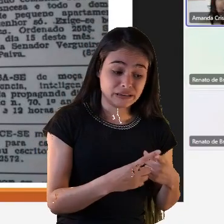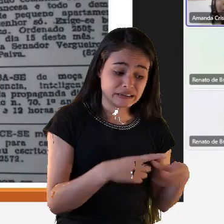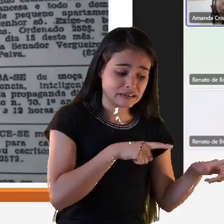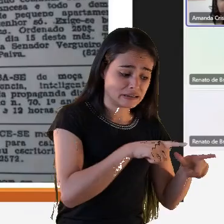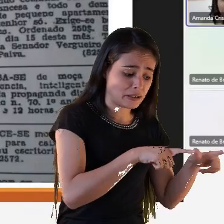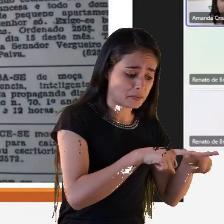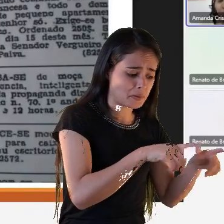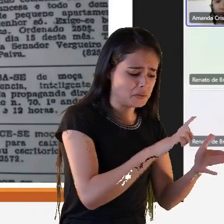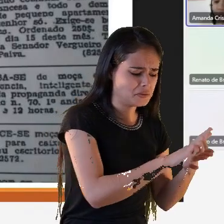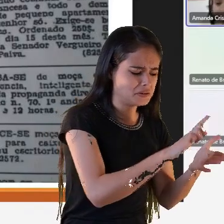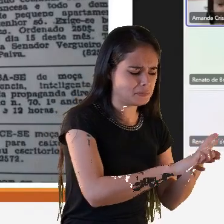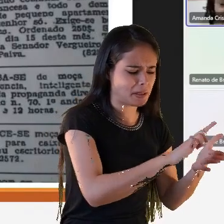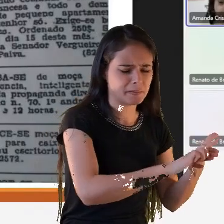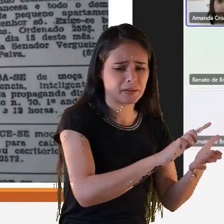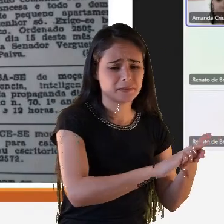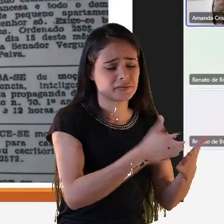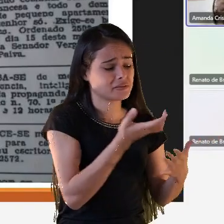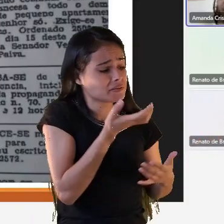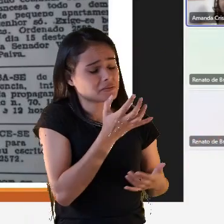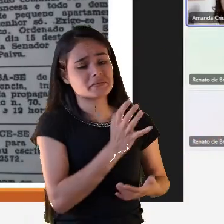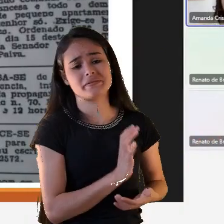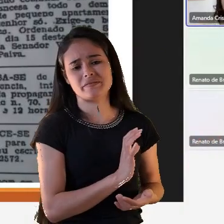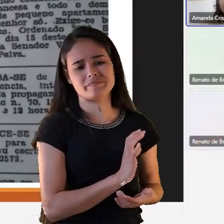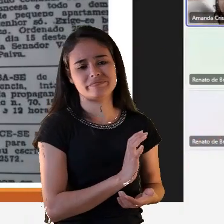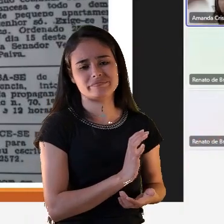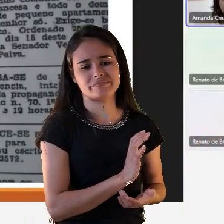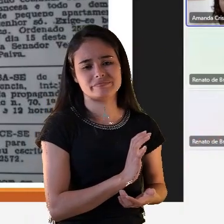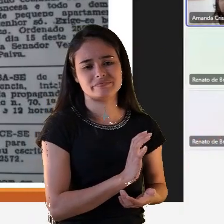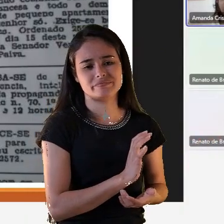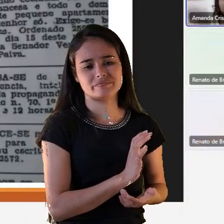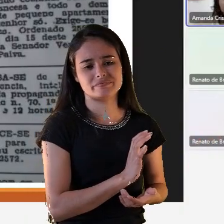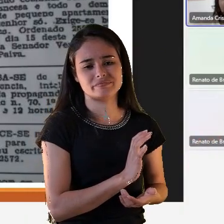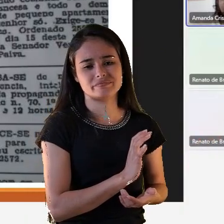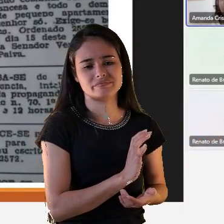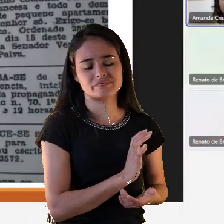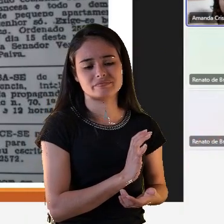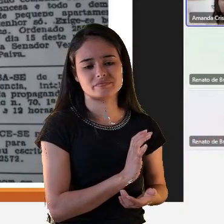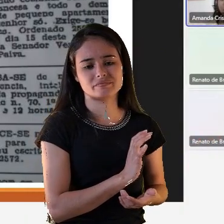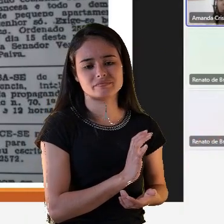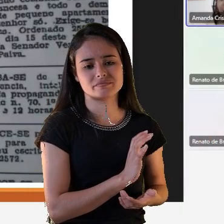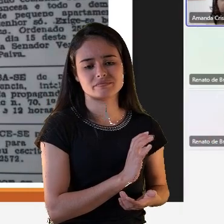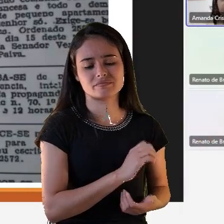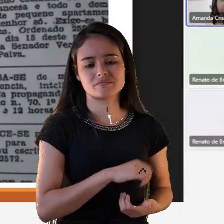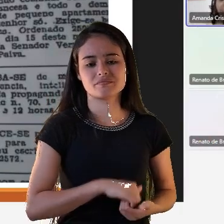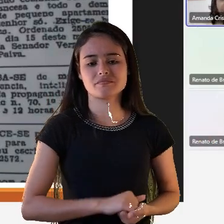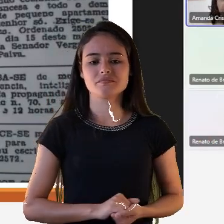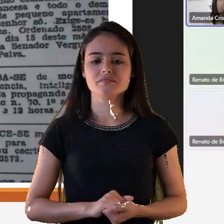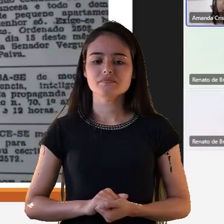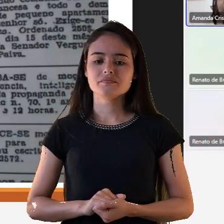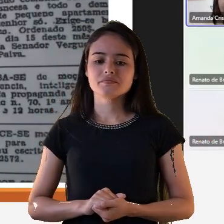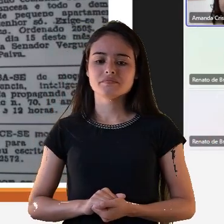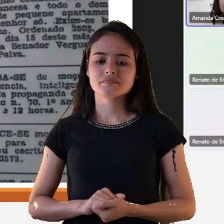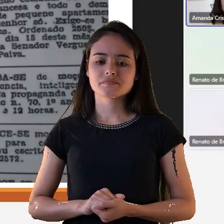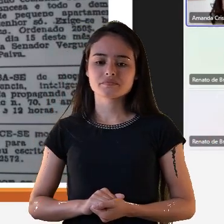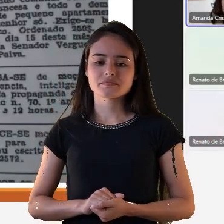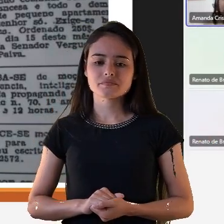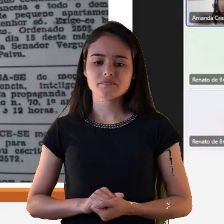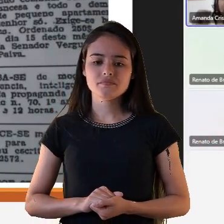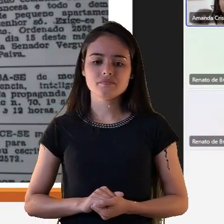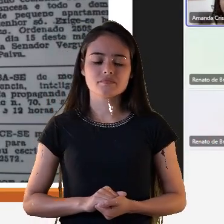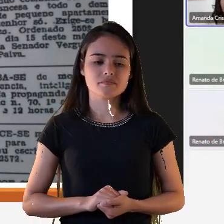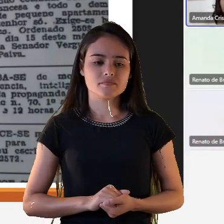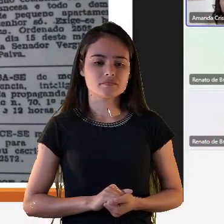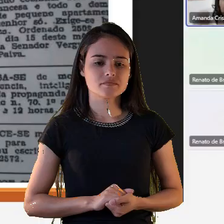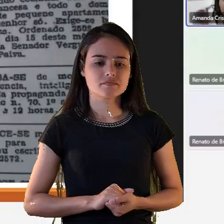assim trabalhou horrores assim. Ela turnos e turnos de trabalho para conseguir que eu